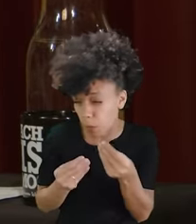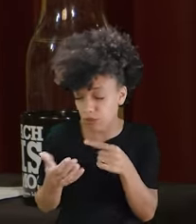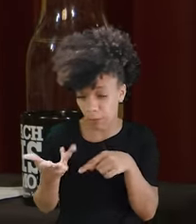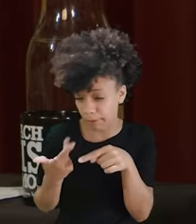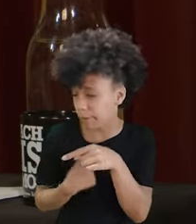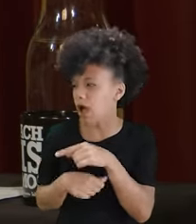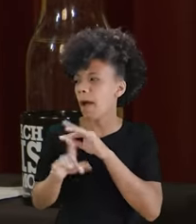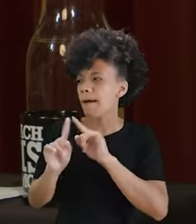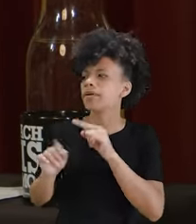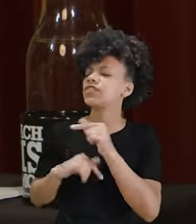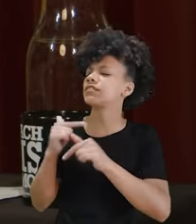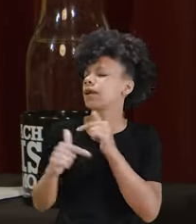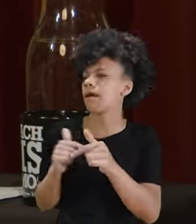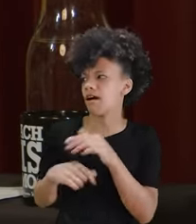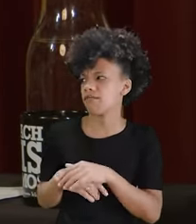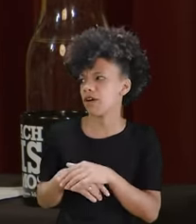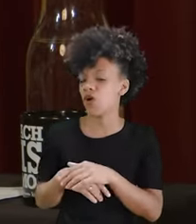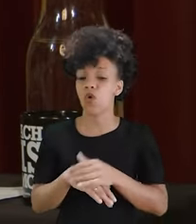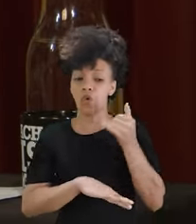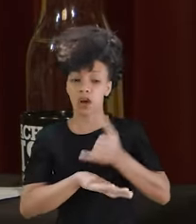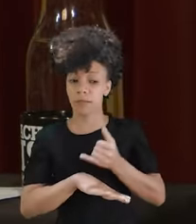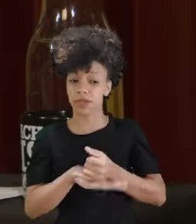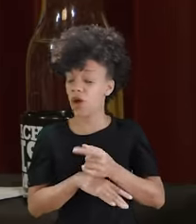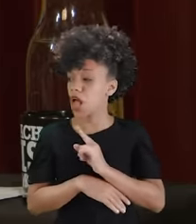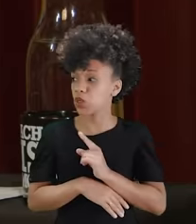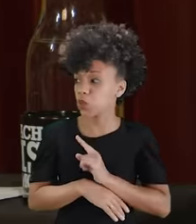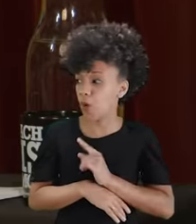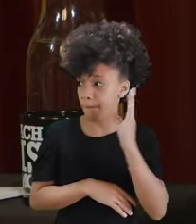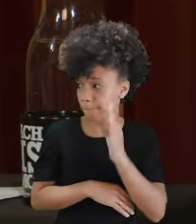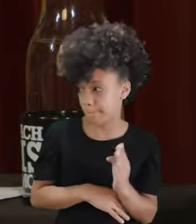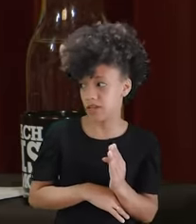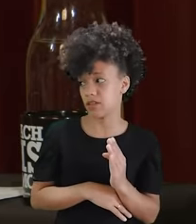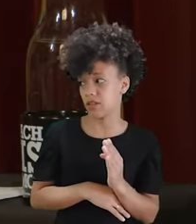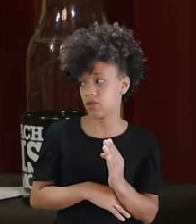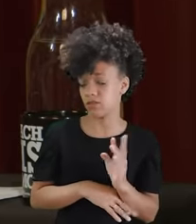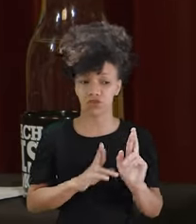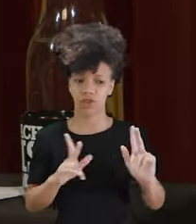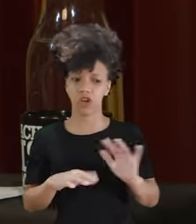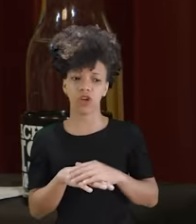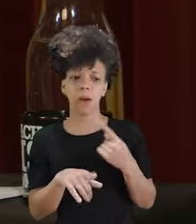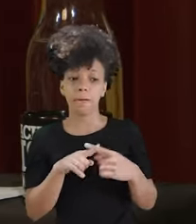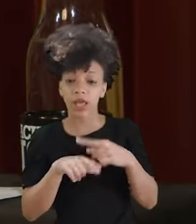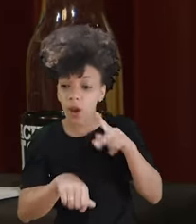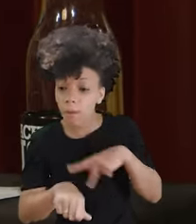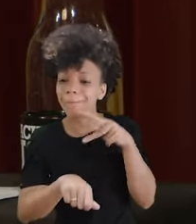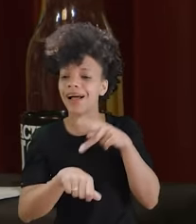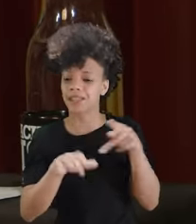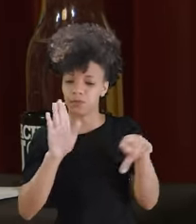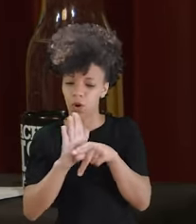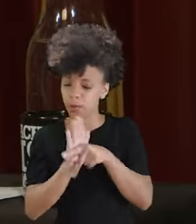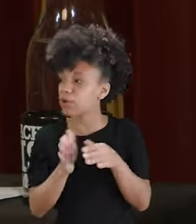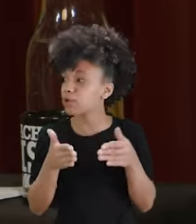muita curiosidade que eu quero saber você então trabalhava geralmente o capitão ele não é Brasileiro né porque tem a ver com o